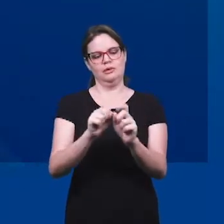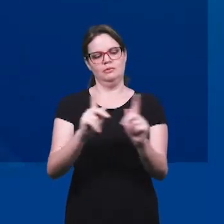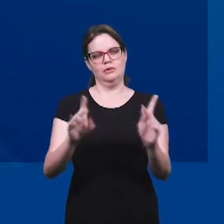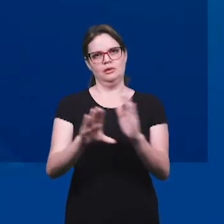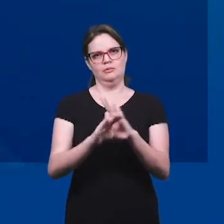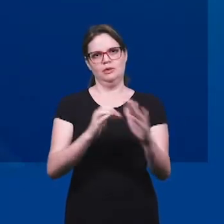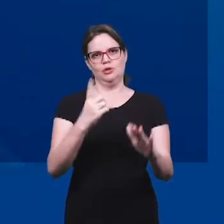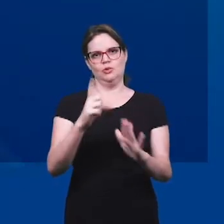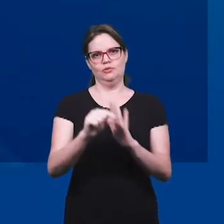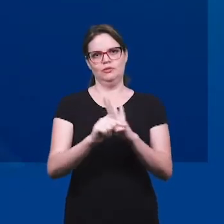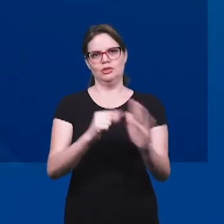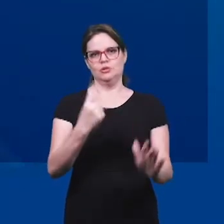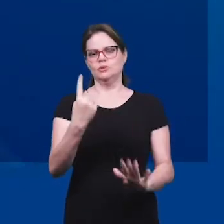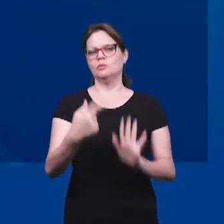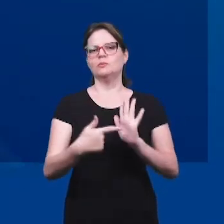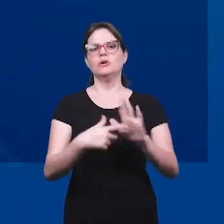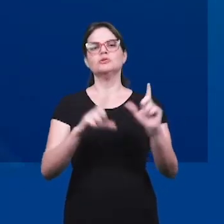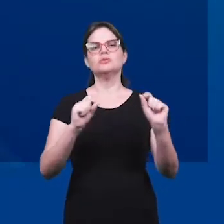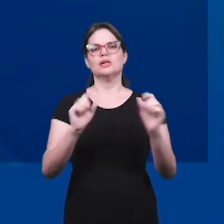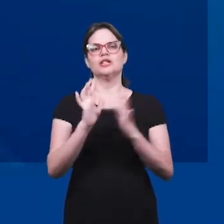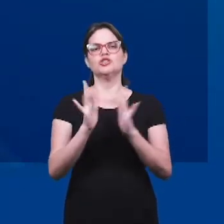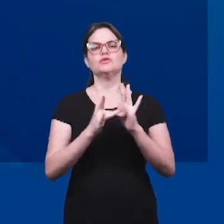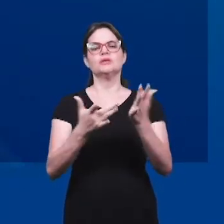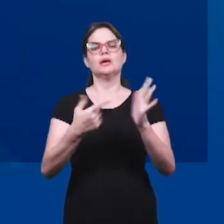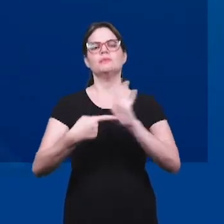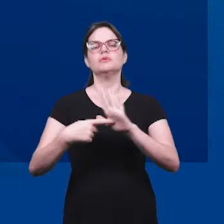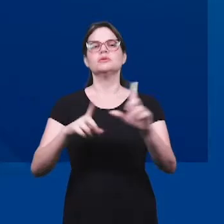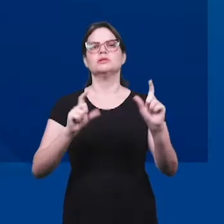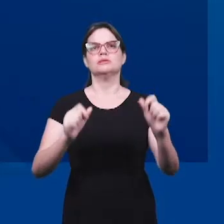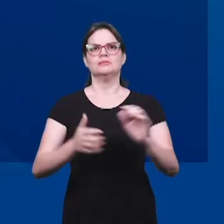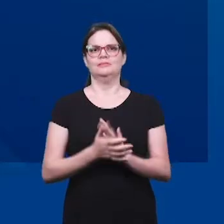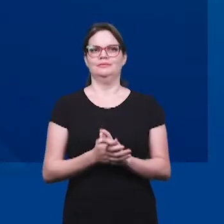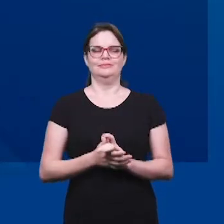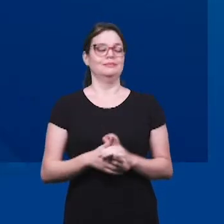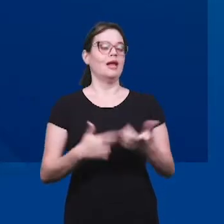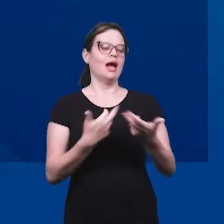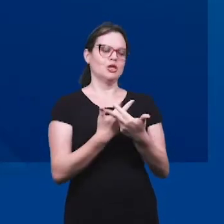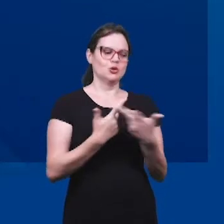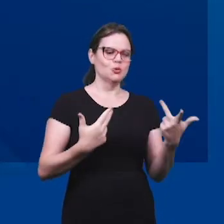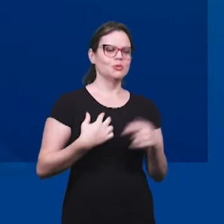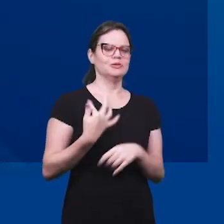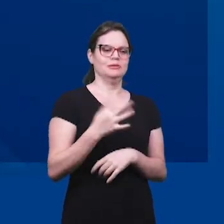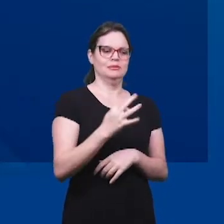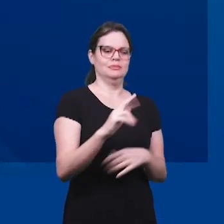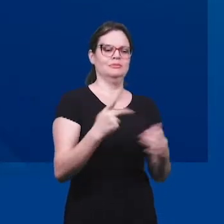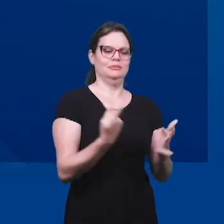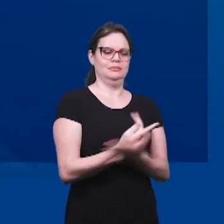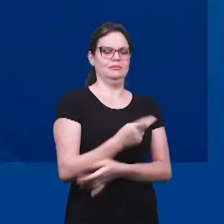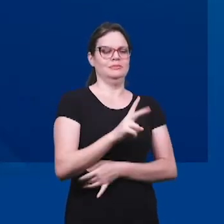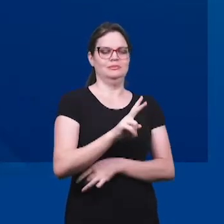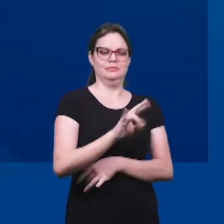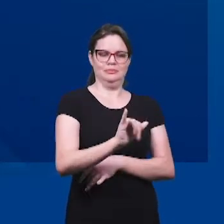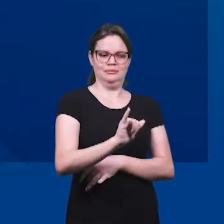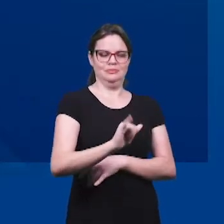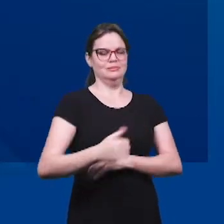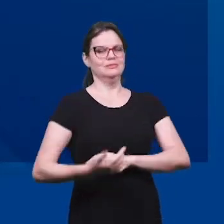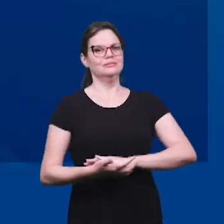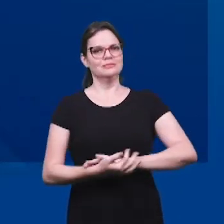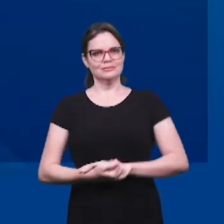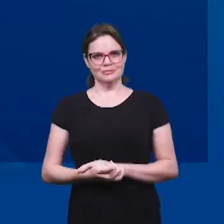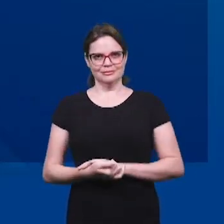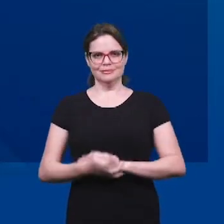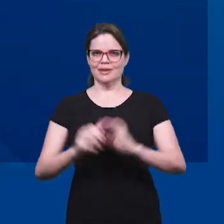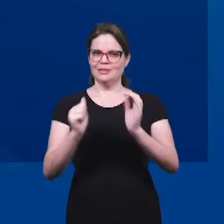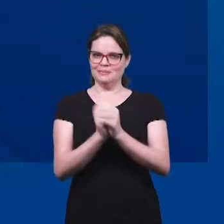1, o que Jesus queria mostrar aos seus servos? As coisas que brevemente devem